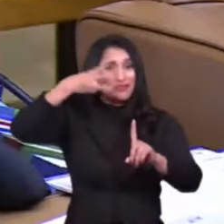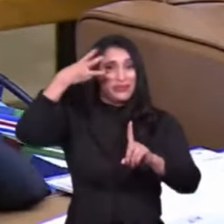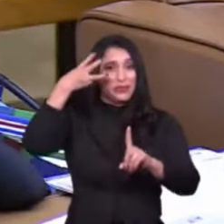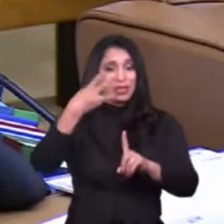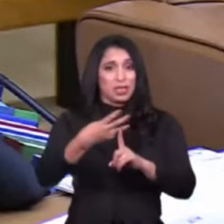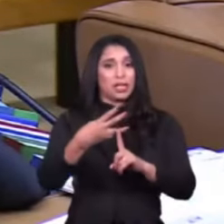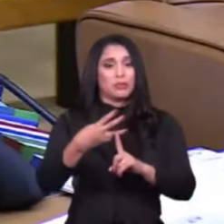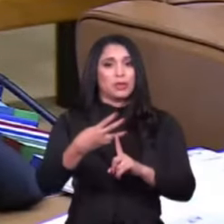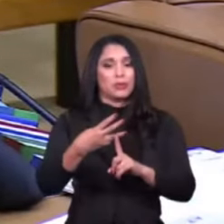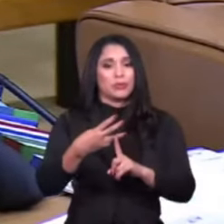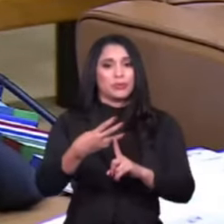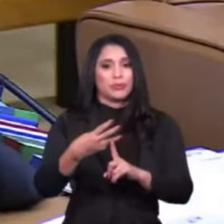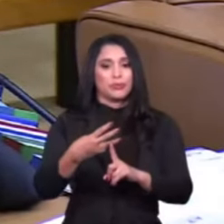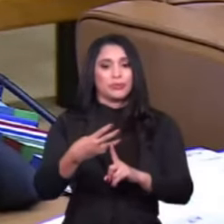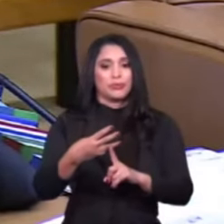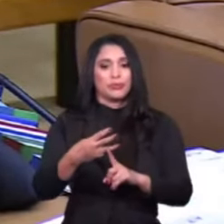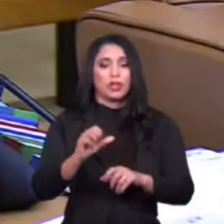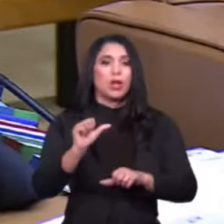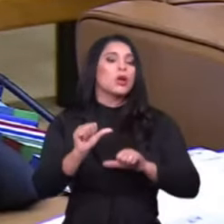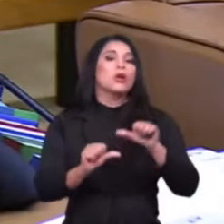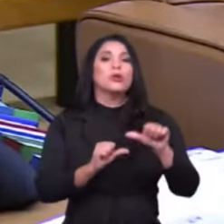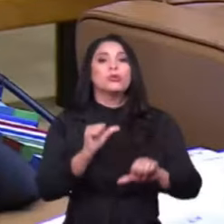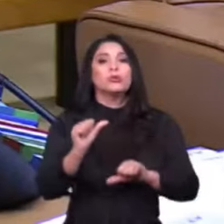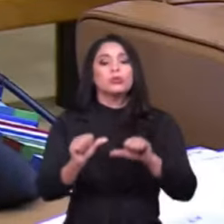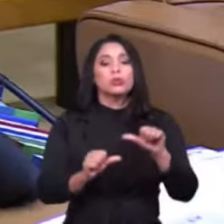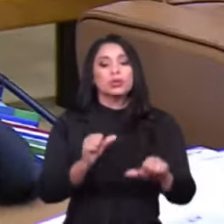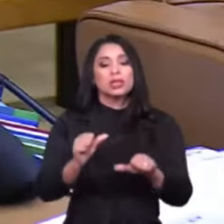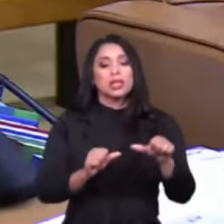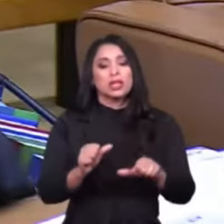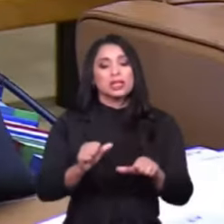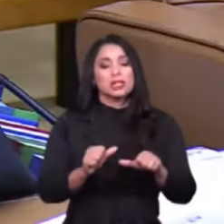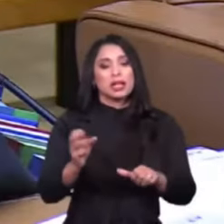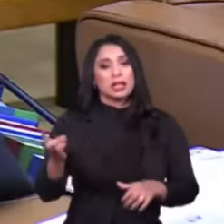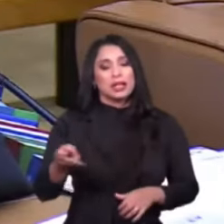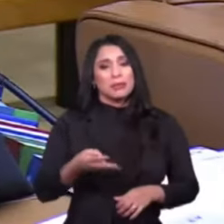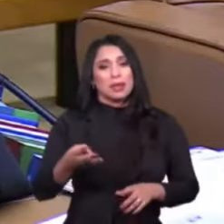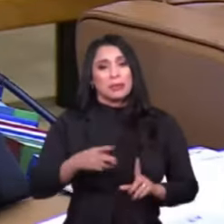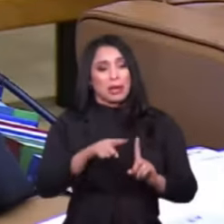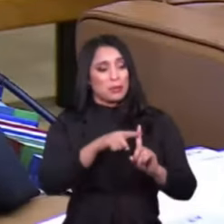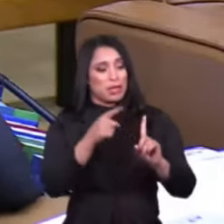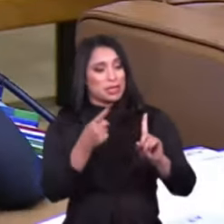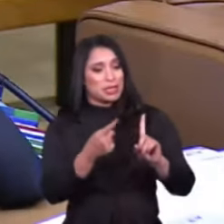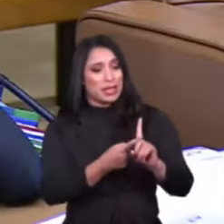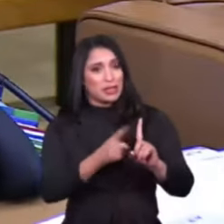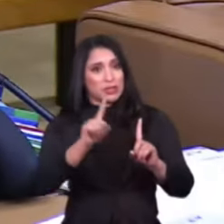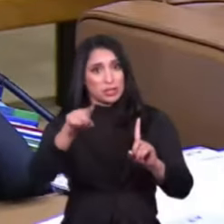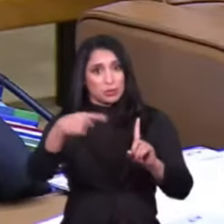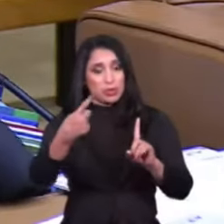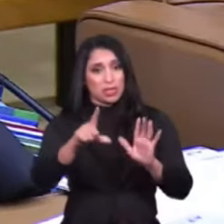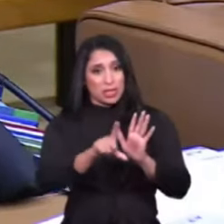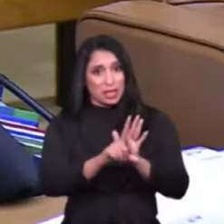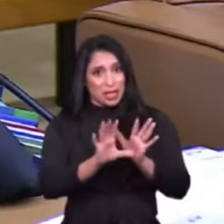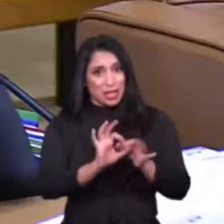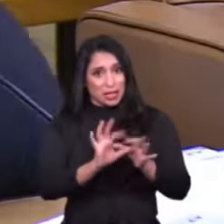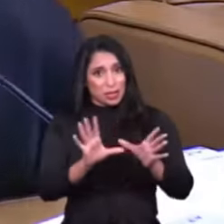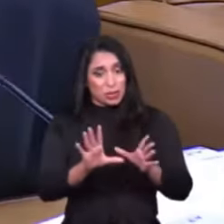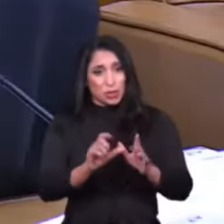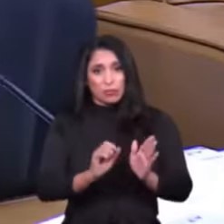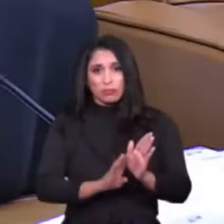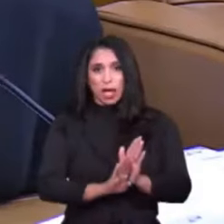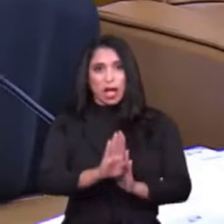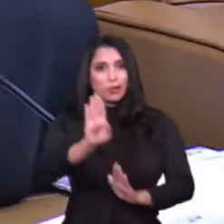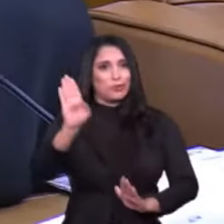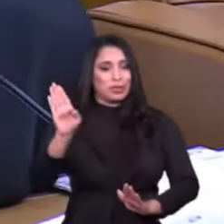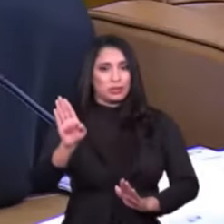Alteração na extensão do uso da cannabis entre mulheres grávidas após a legalização. Em